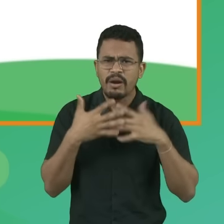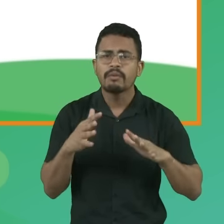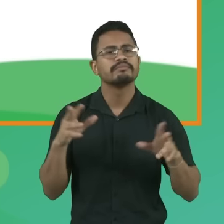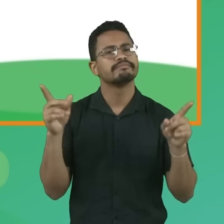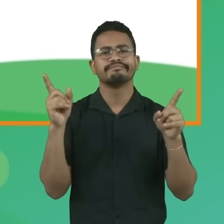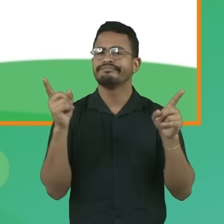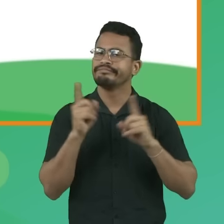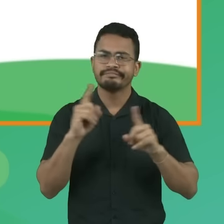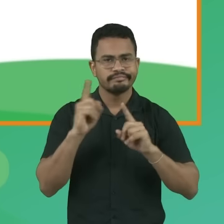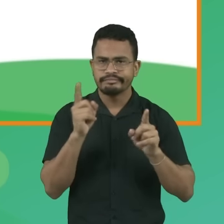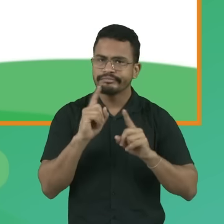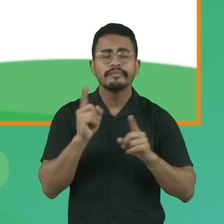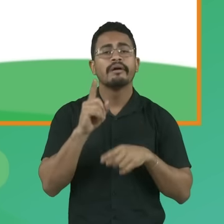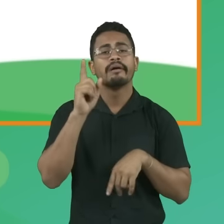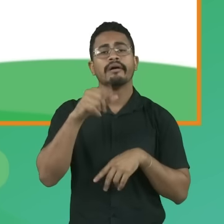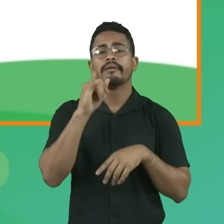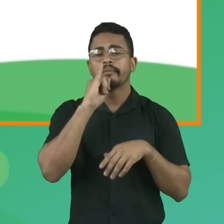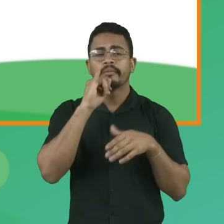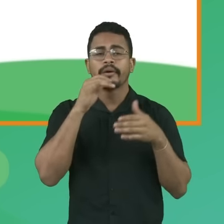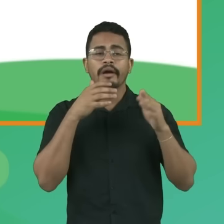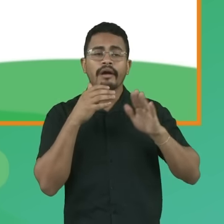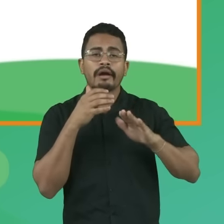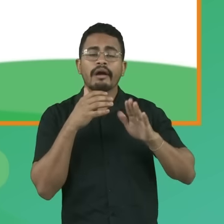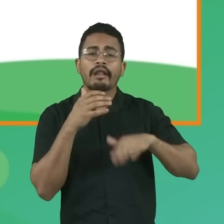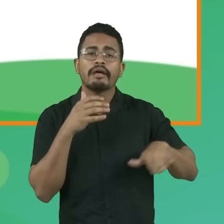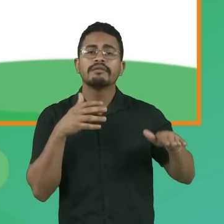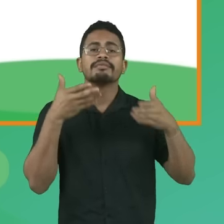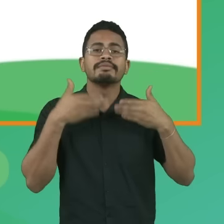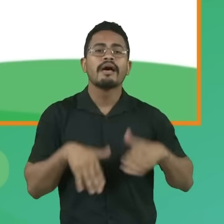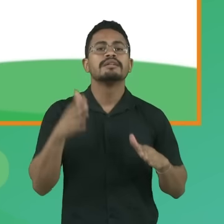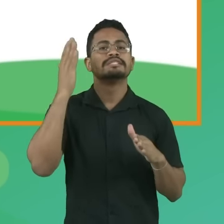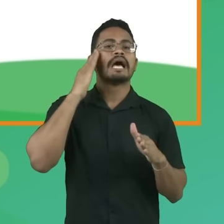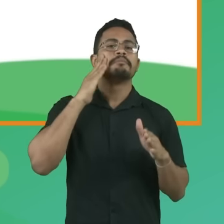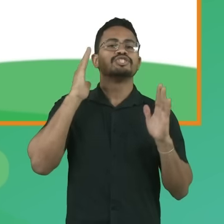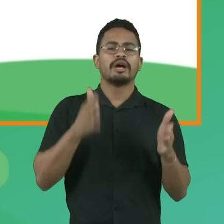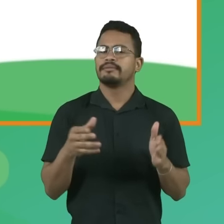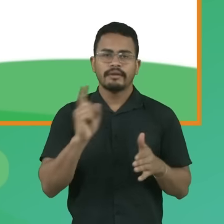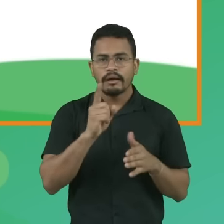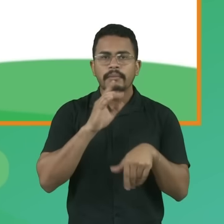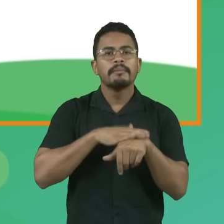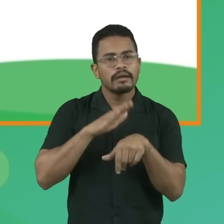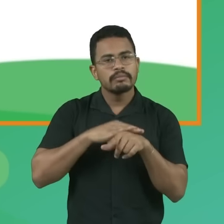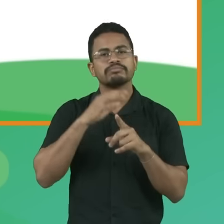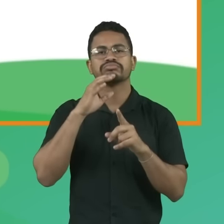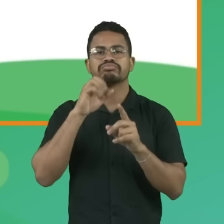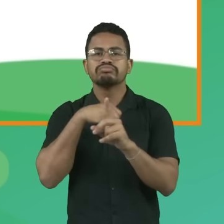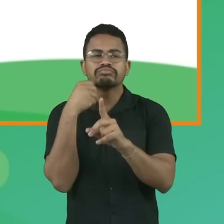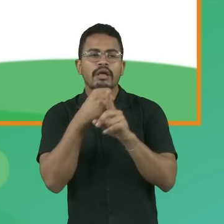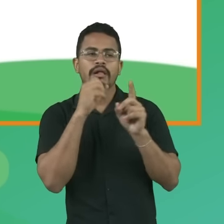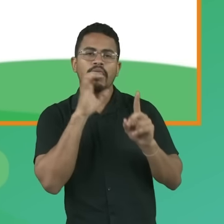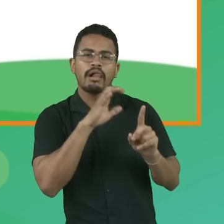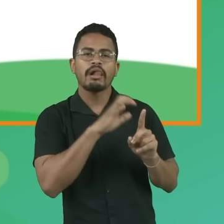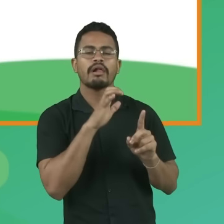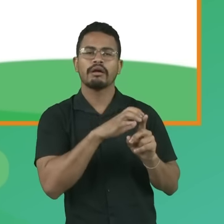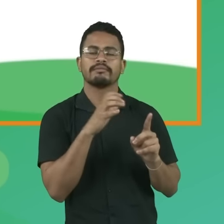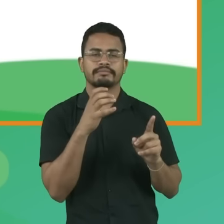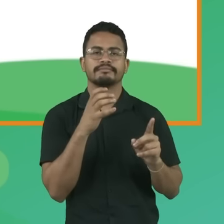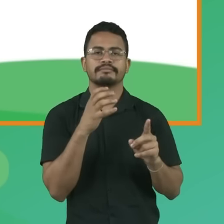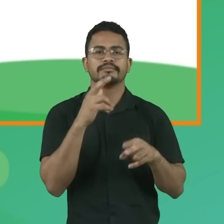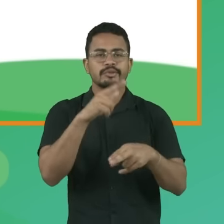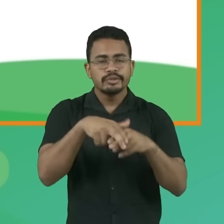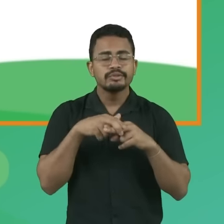nasce sabendo que tem que fazer isso. Ela é ensinada a isso. Então, essa questão do nascer mulher, tornar-se mulher, vai